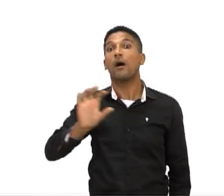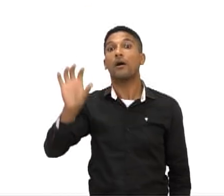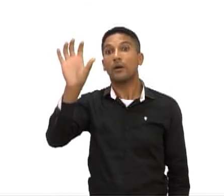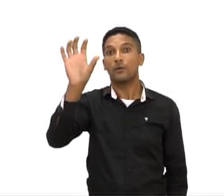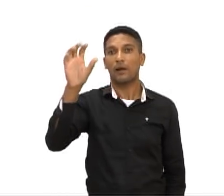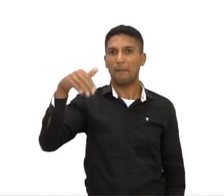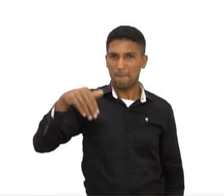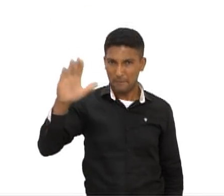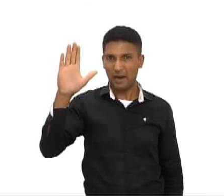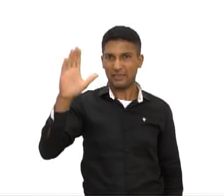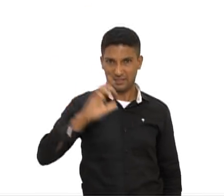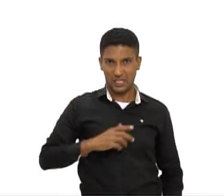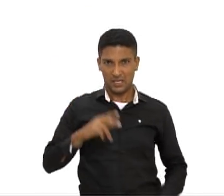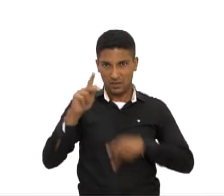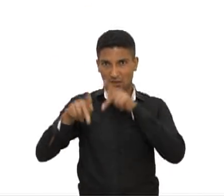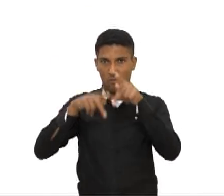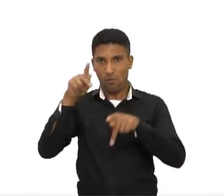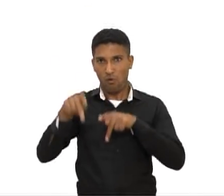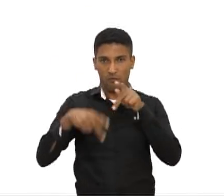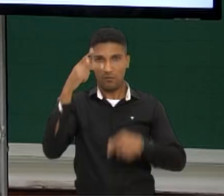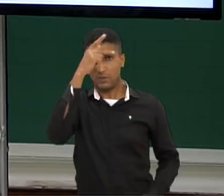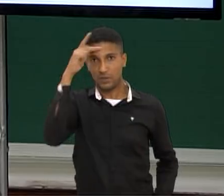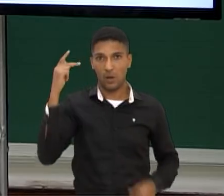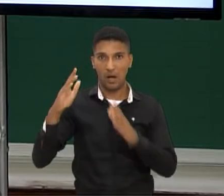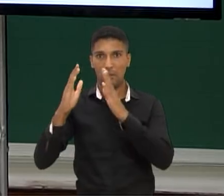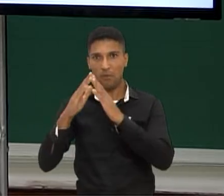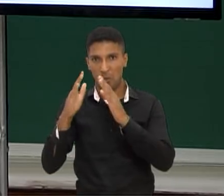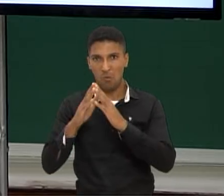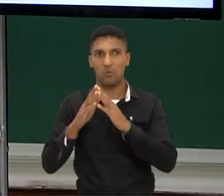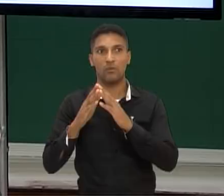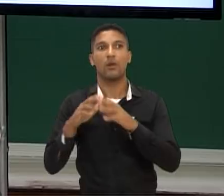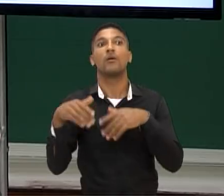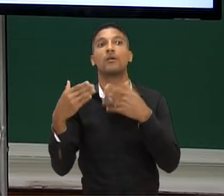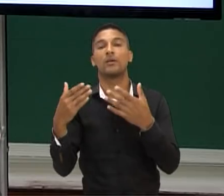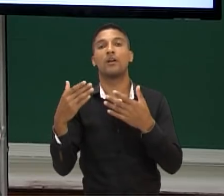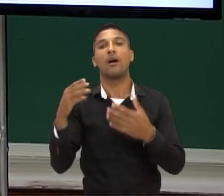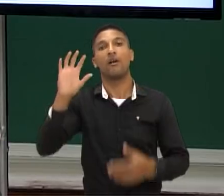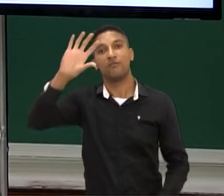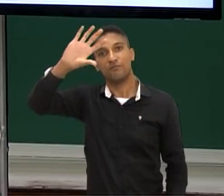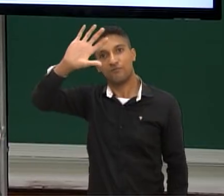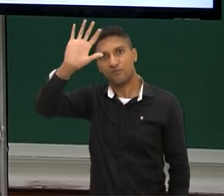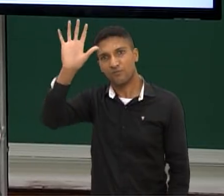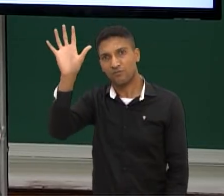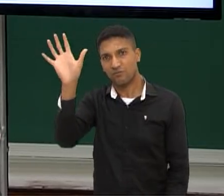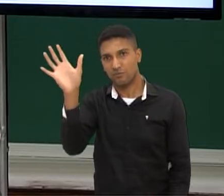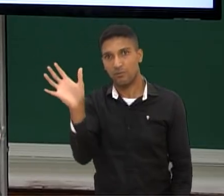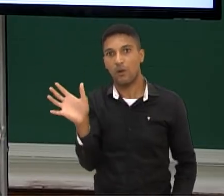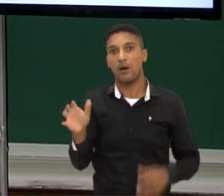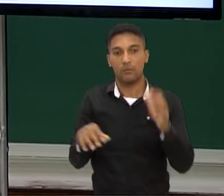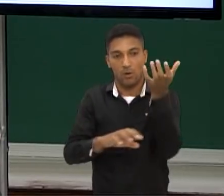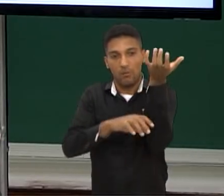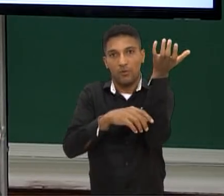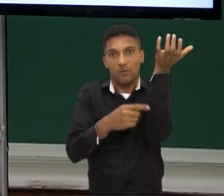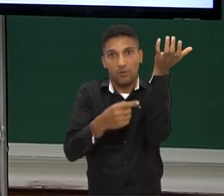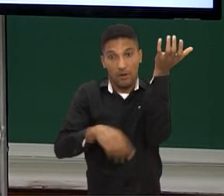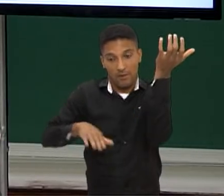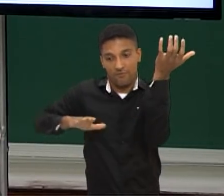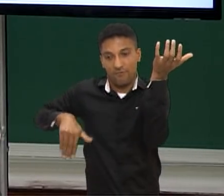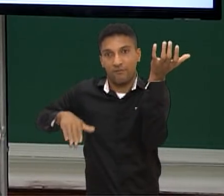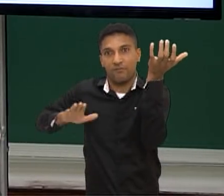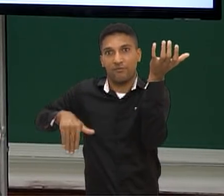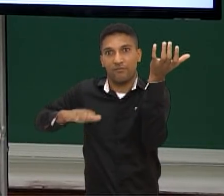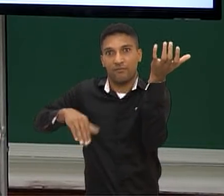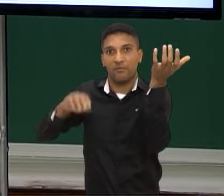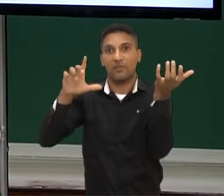urbana, como foi dito no slide anterior, é toda a faixa litorânea. Então, nós podemos